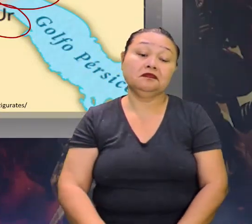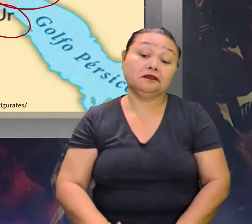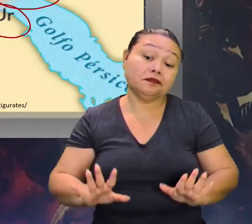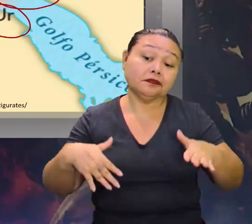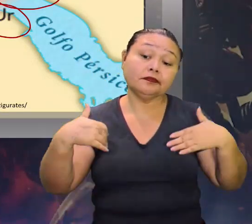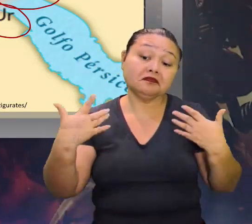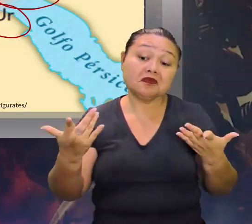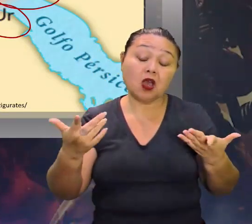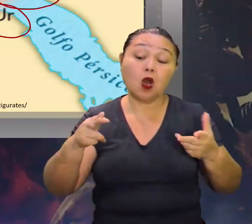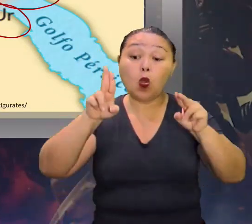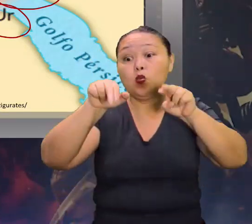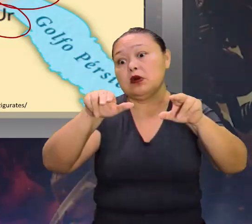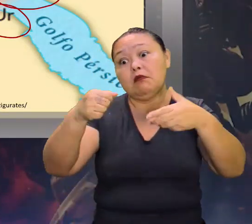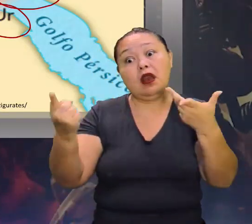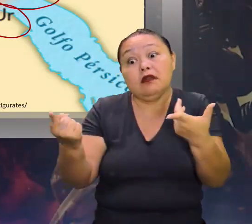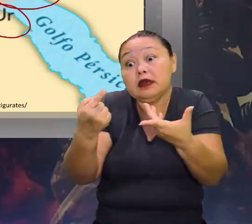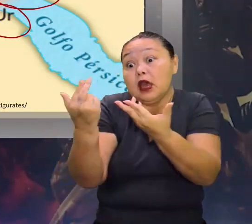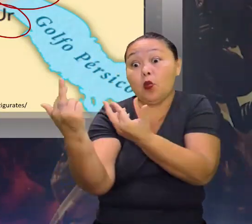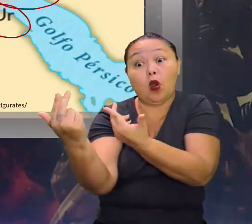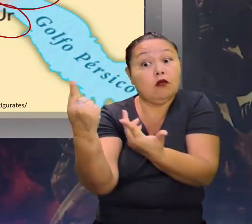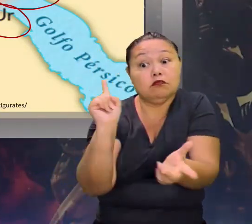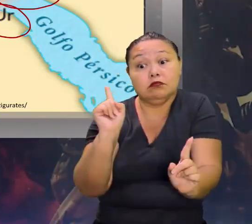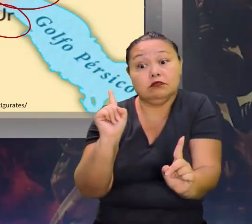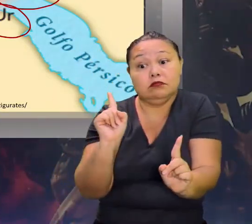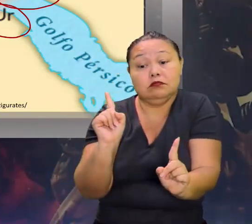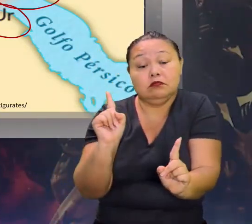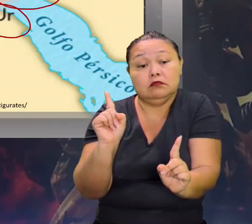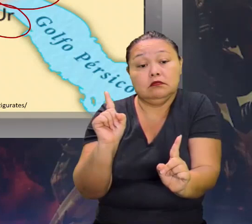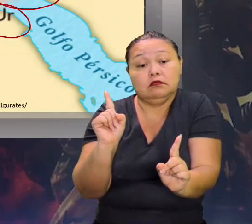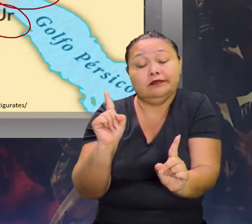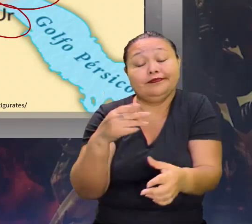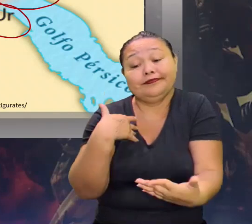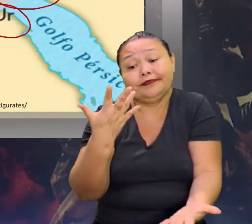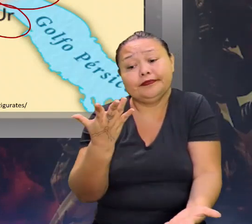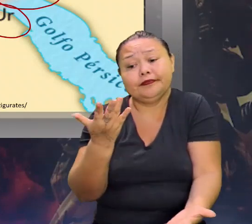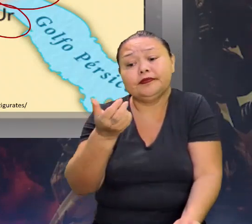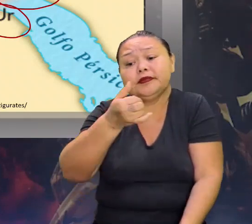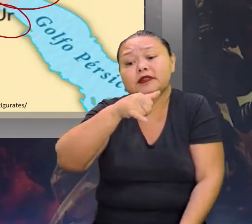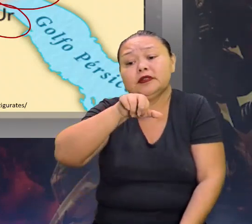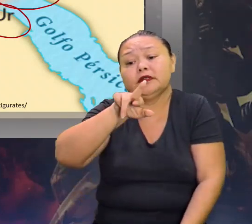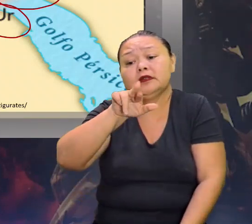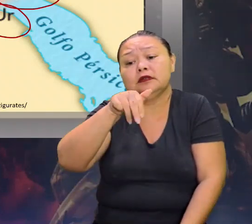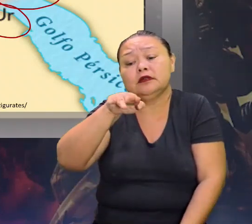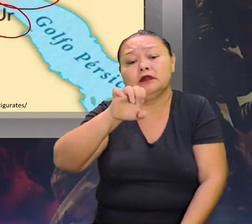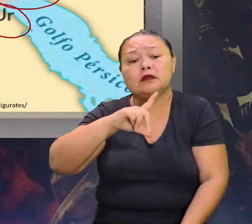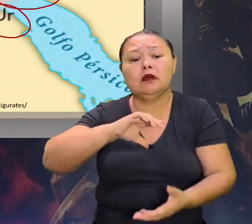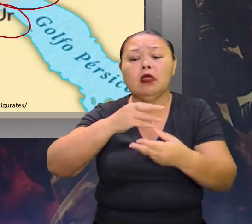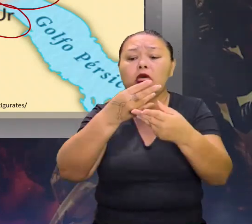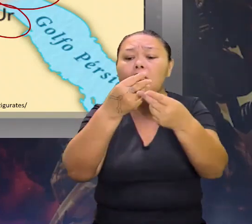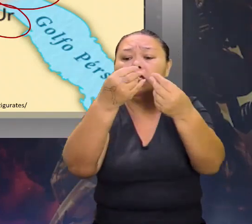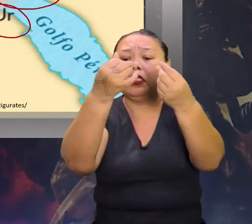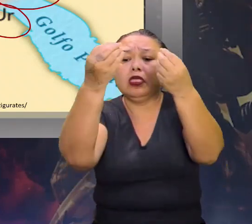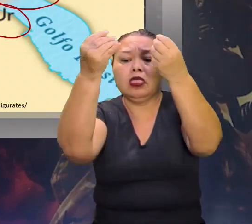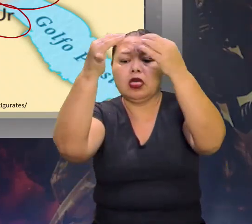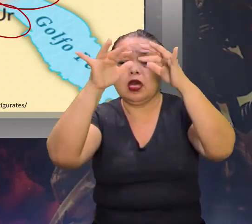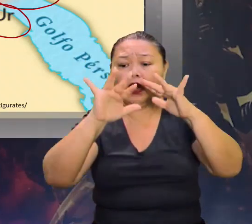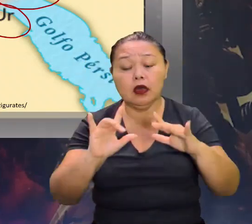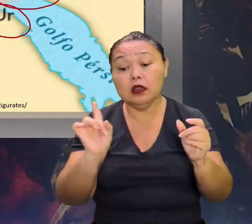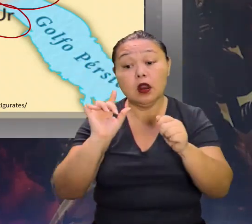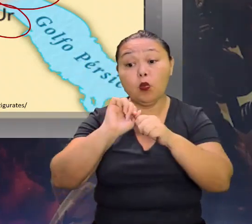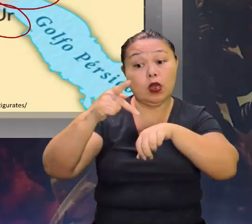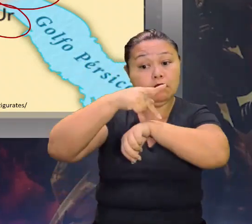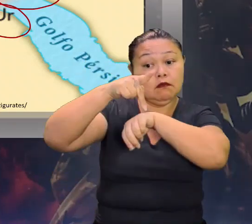E isso nunca mais irá voltar. Quando eu falo assim, poxa, o Iraque está destruindo, o Iraque não é um país